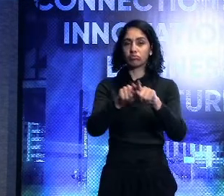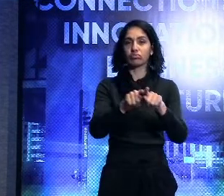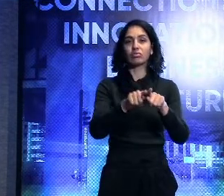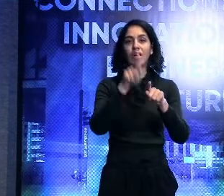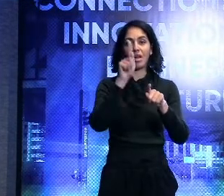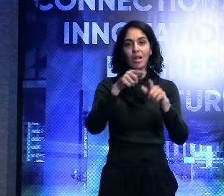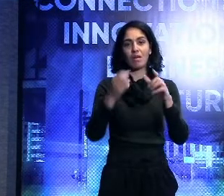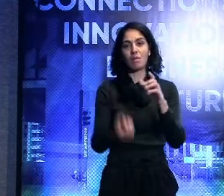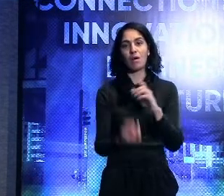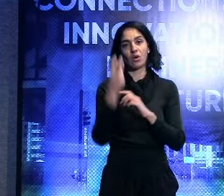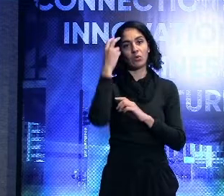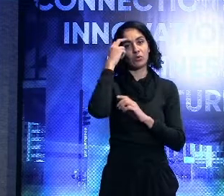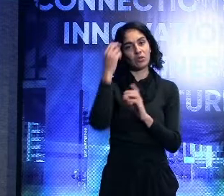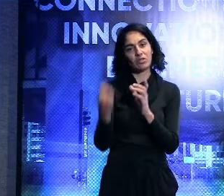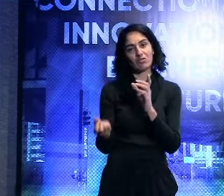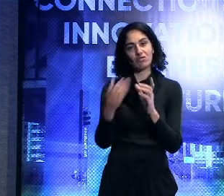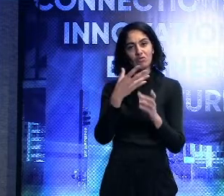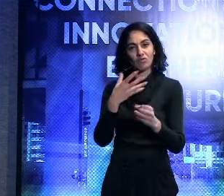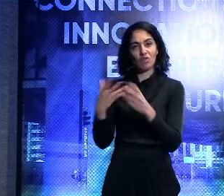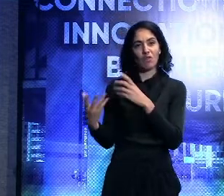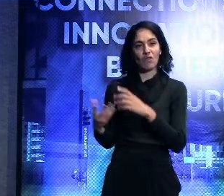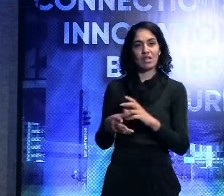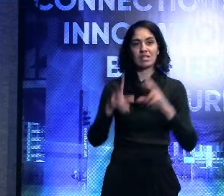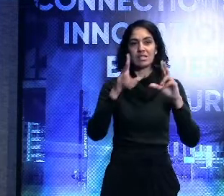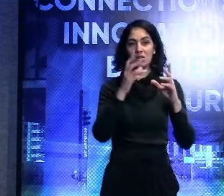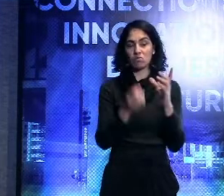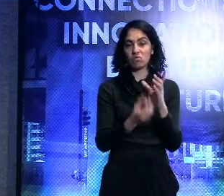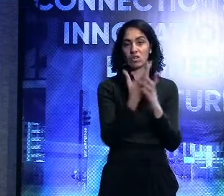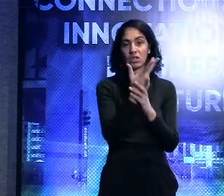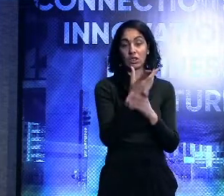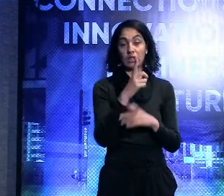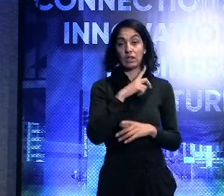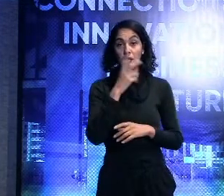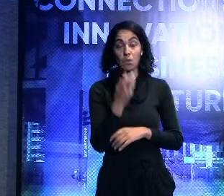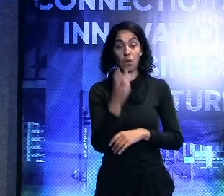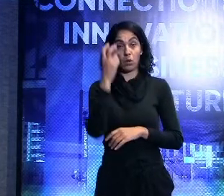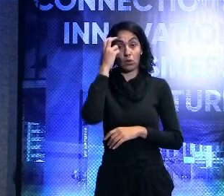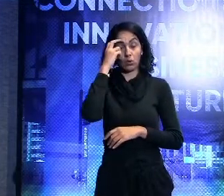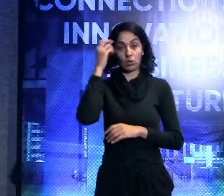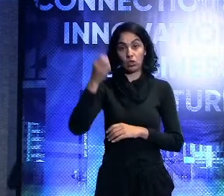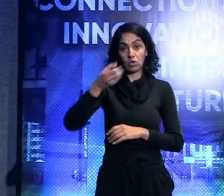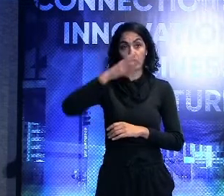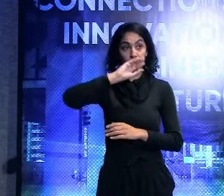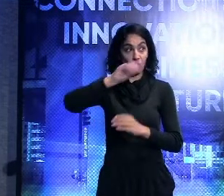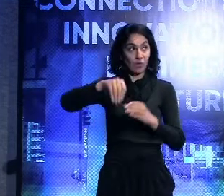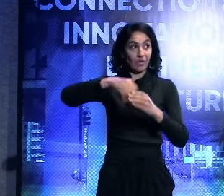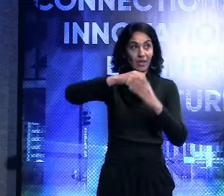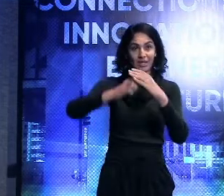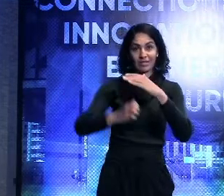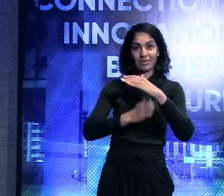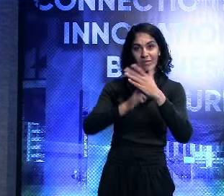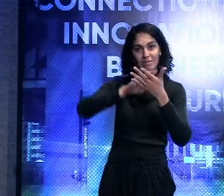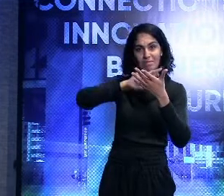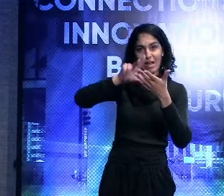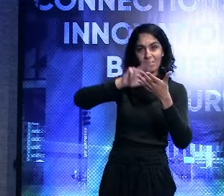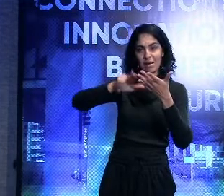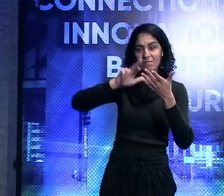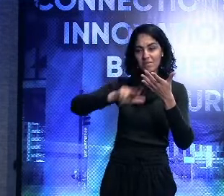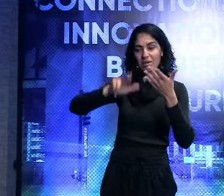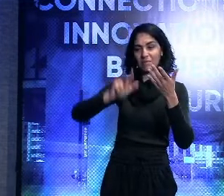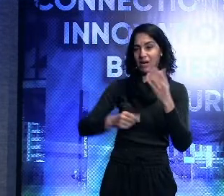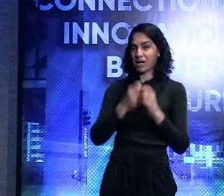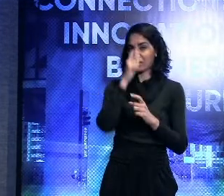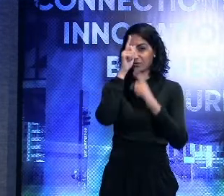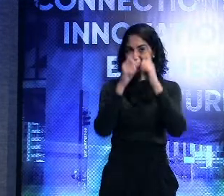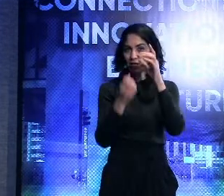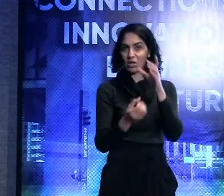inovação ela é criada. E aí, quando a gente tem uma cultura de inovação dentro de uma empresa, várias coisas são criadas. Inclusive, a gente